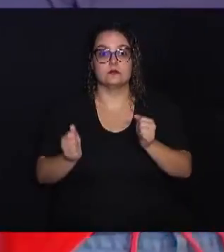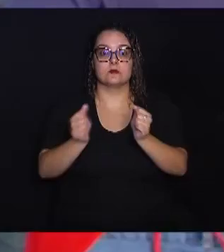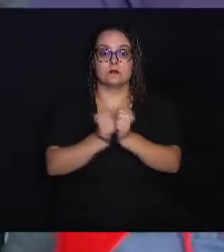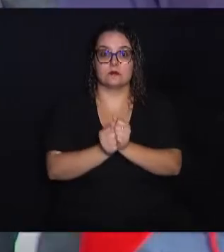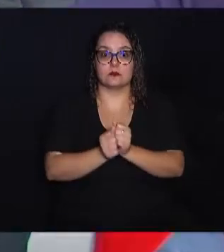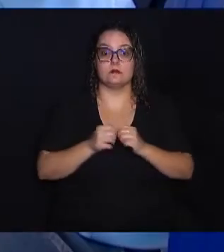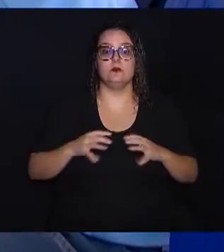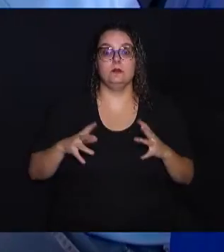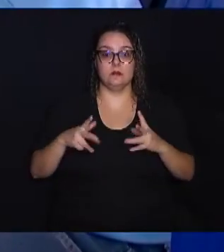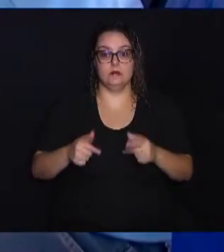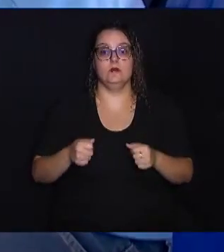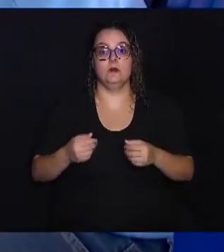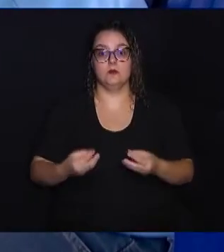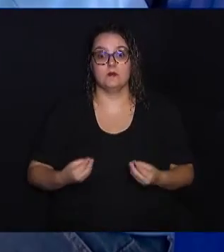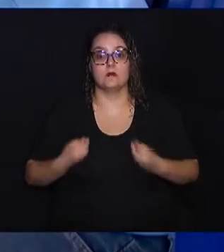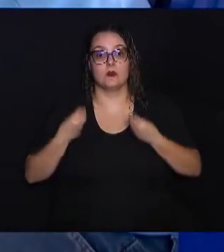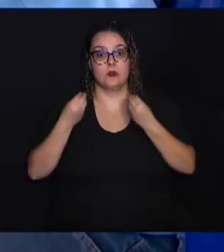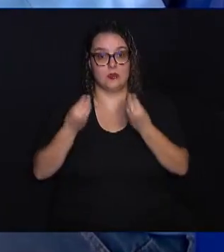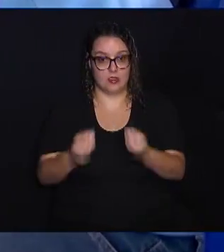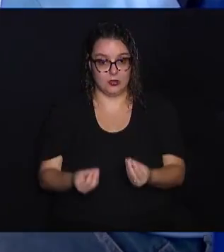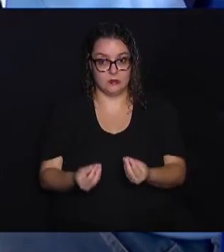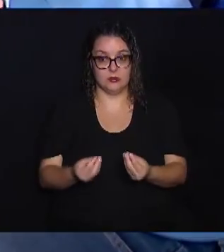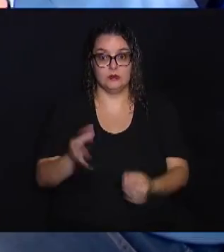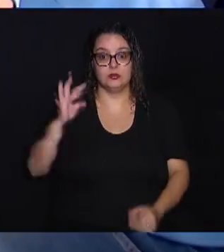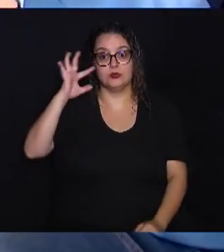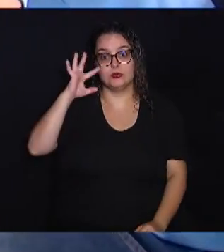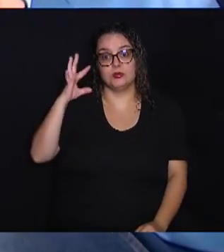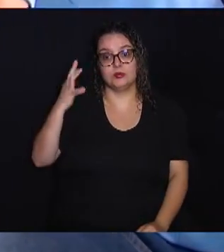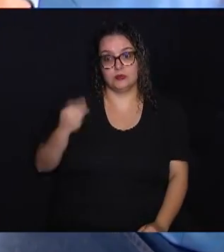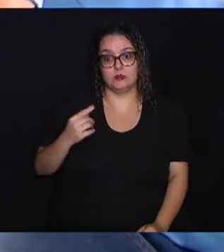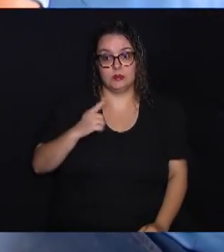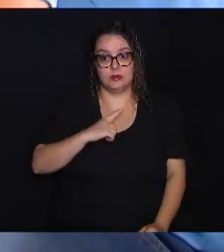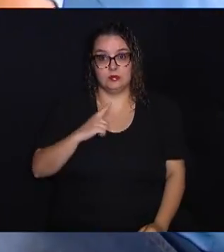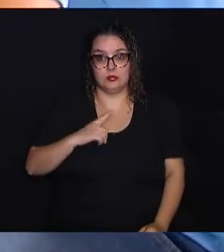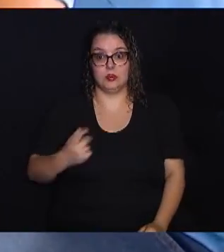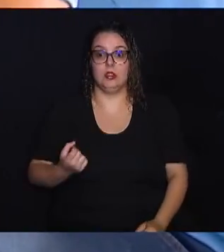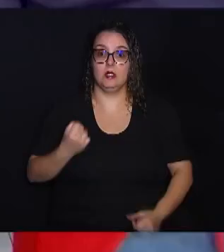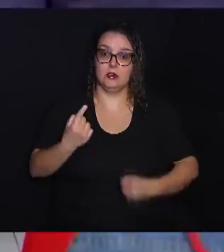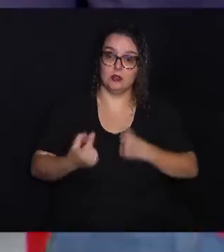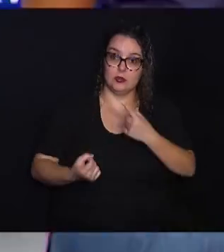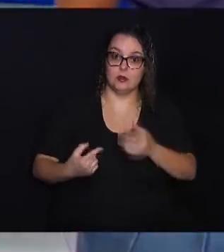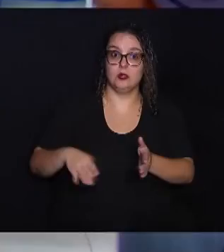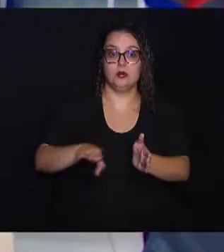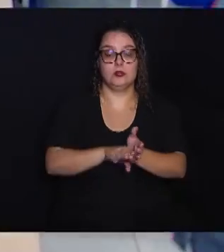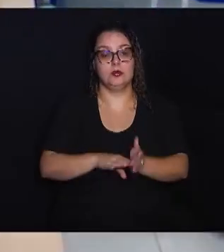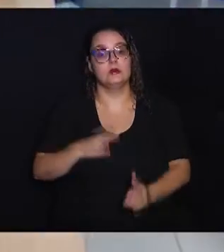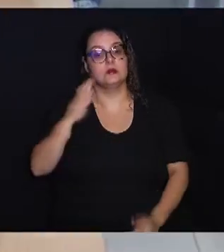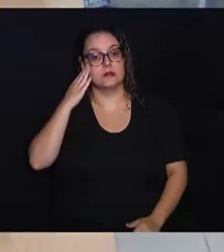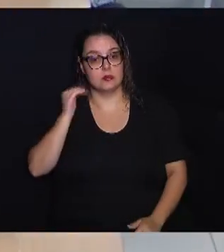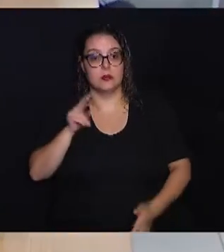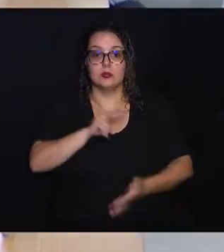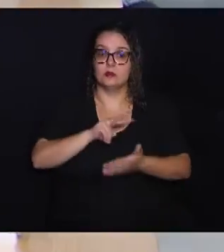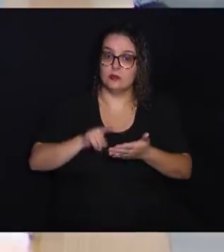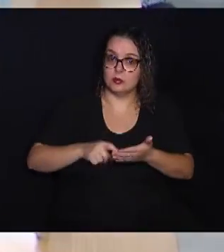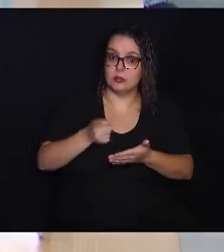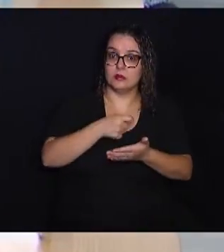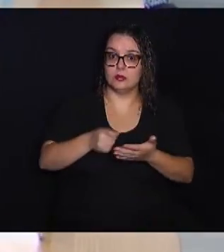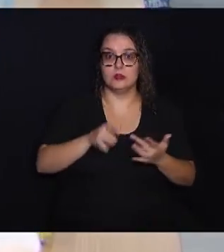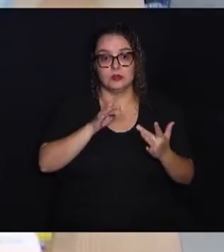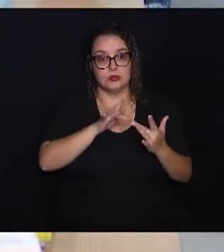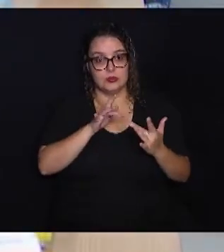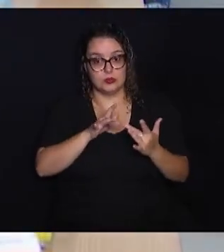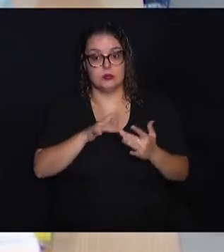aquilo que eles já trazem, né, de conhecimento. Alguns já chegam aqui alfabetizados, né, já têm mais contato com essa